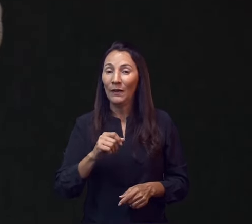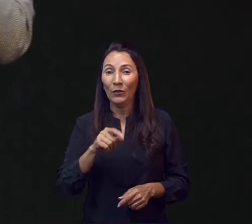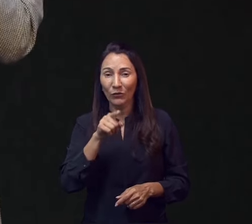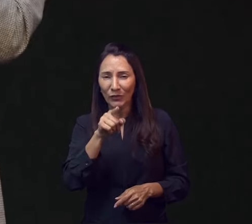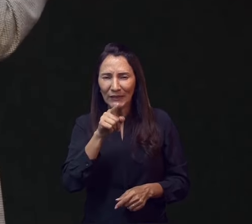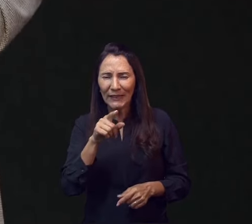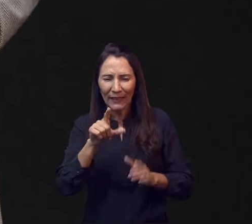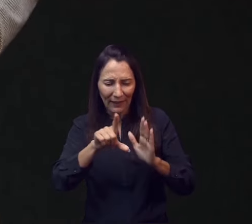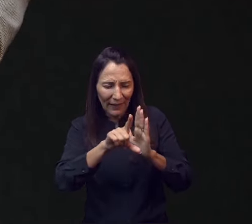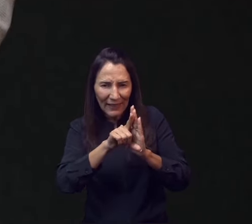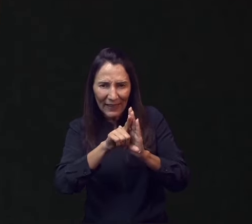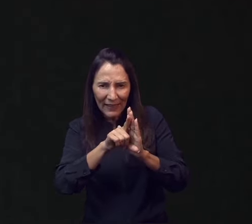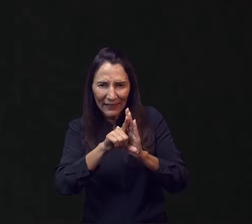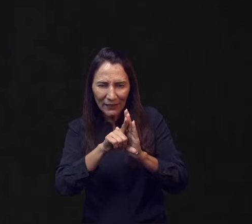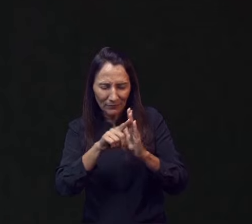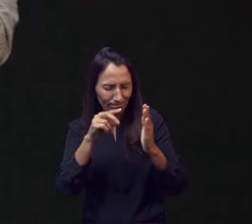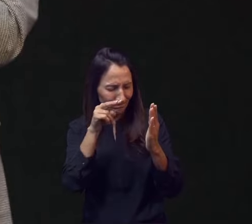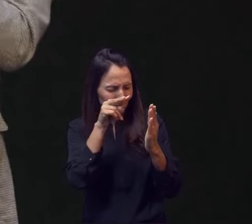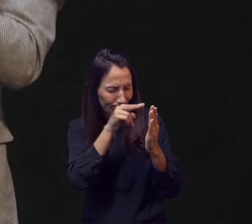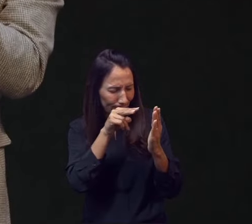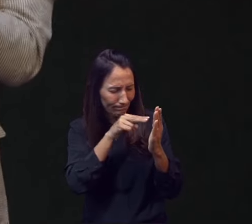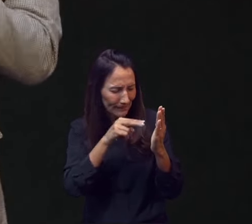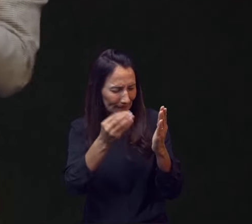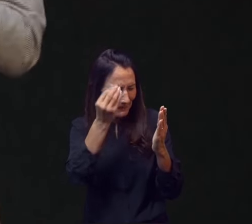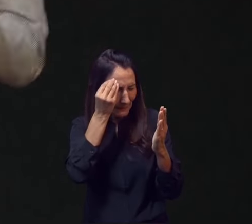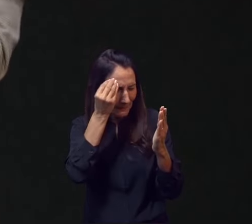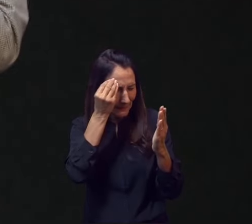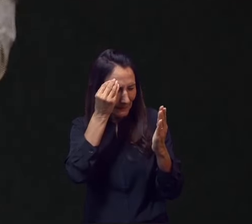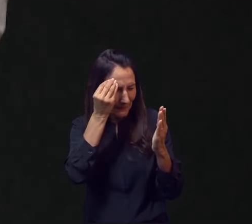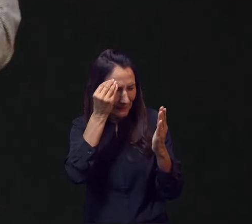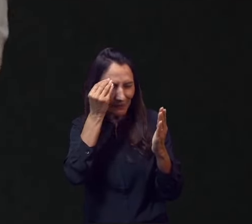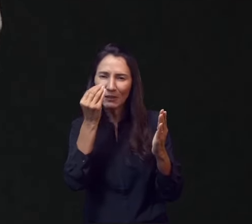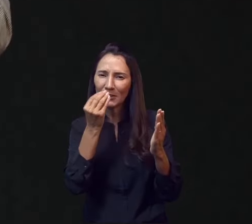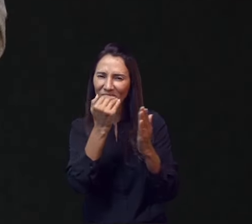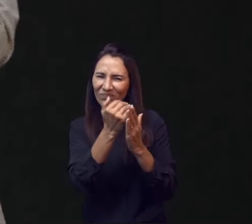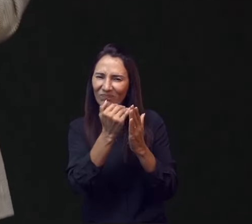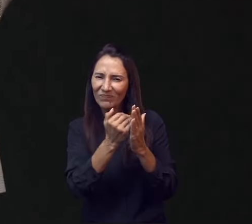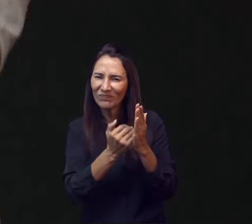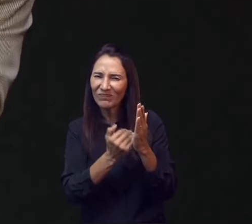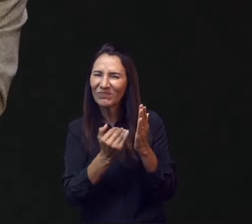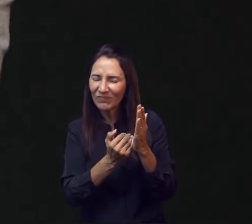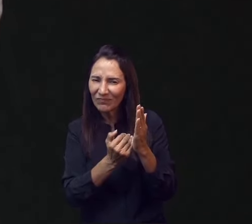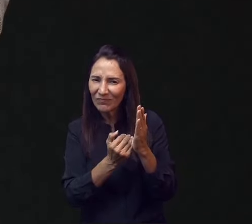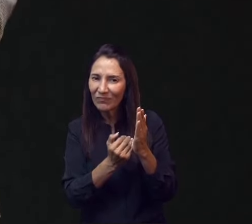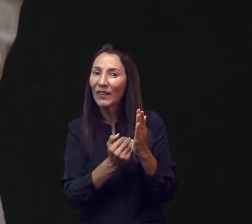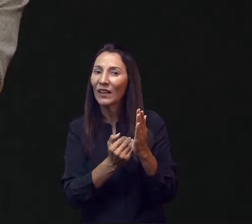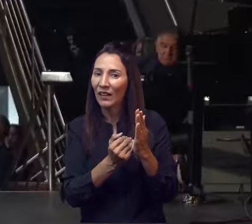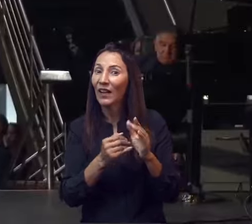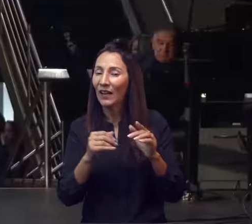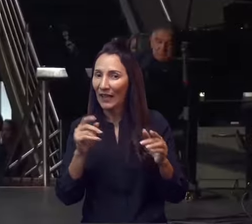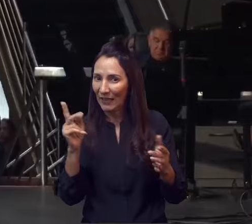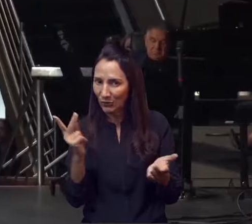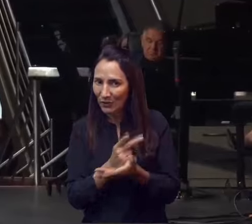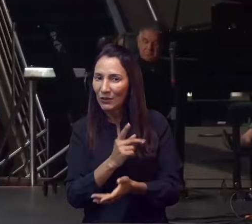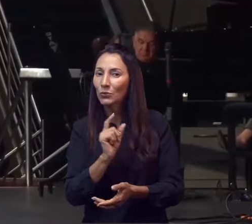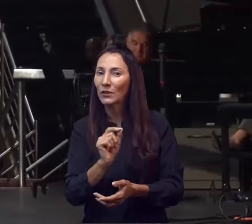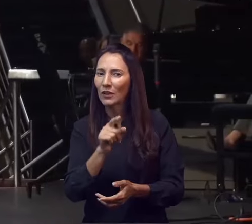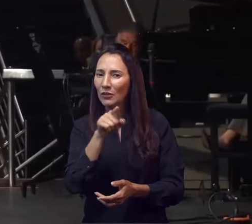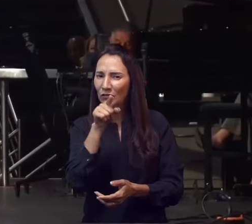medita nele de dia de noite para fazer estudo quanto nele está escrito então farás